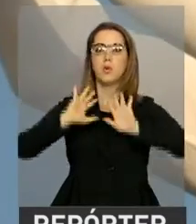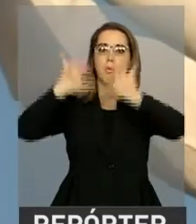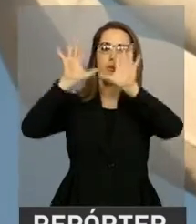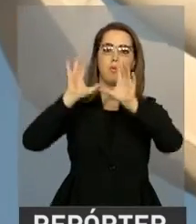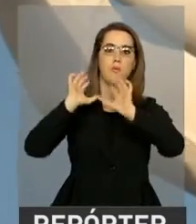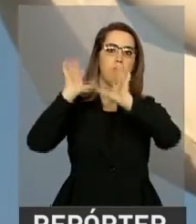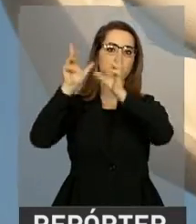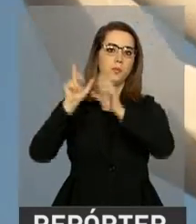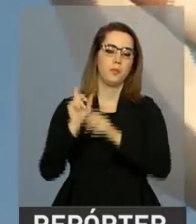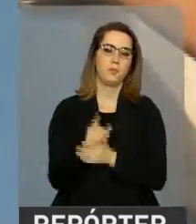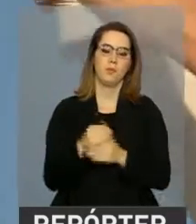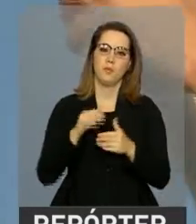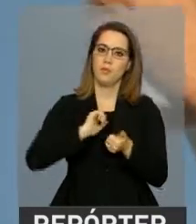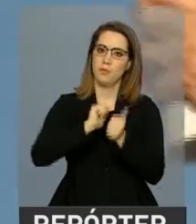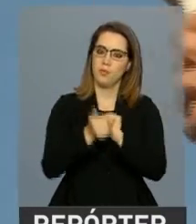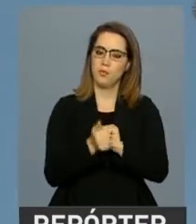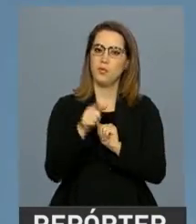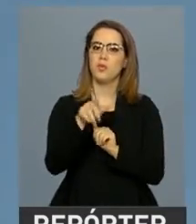1980 e Los Angeles em